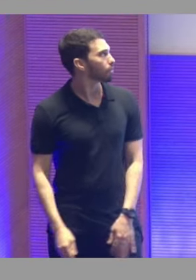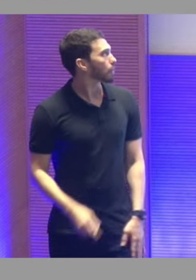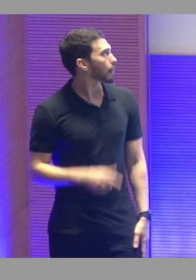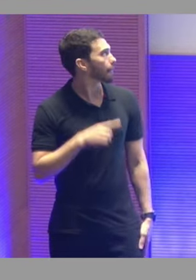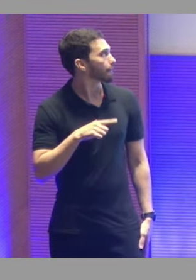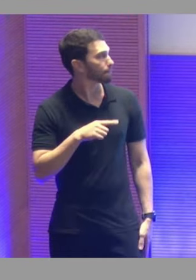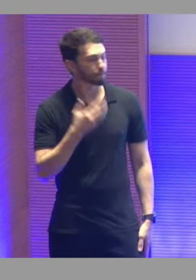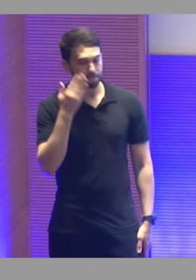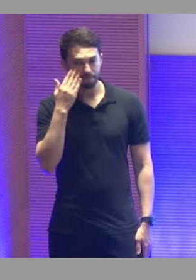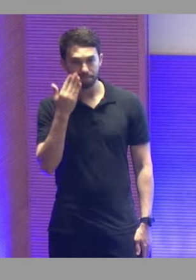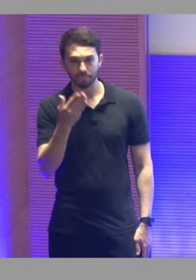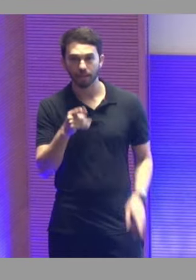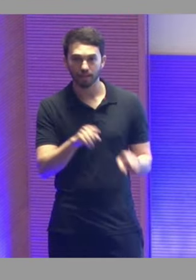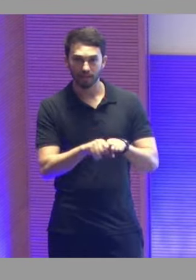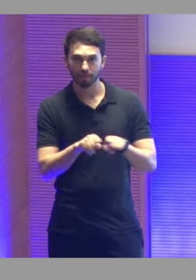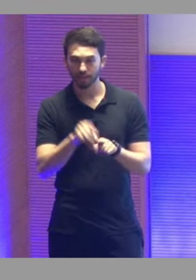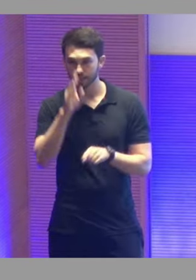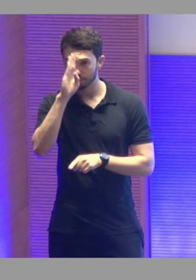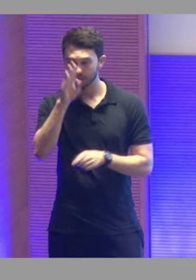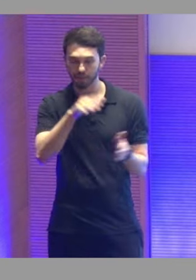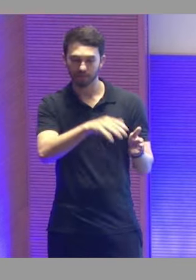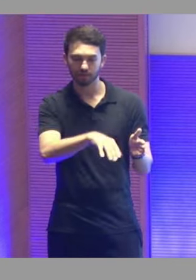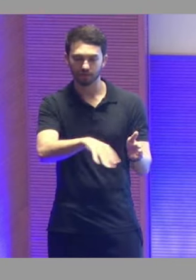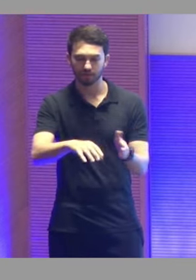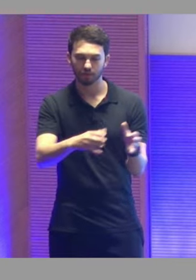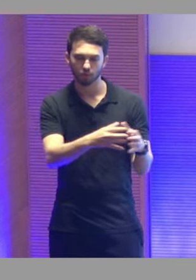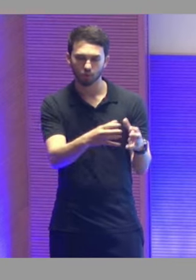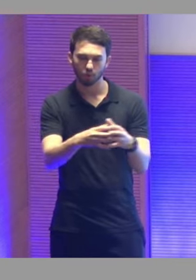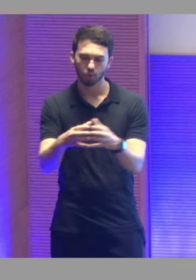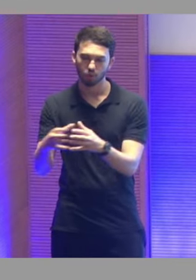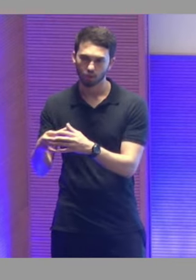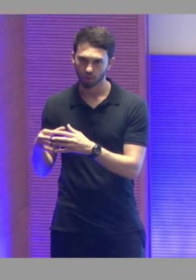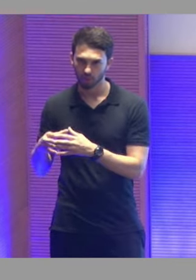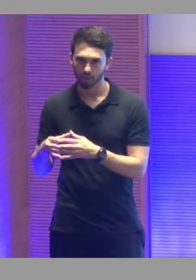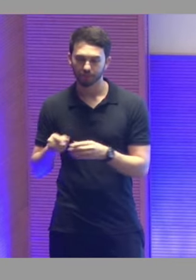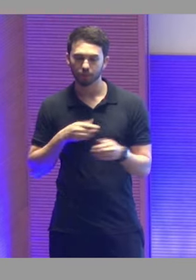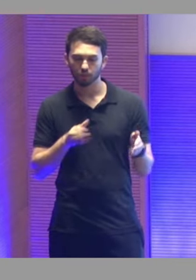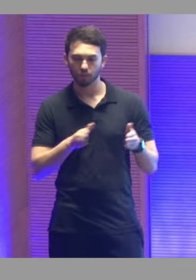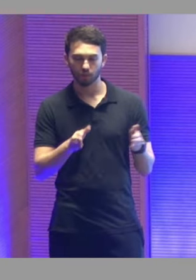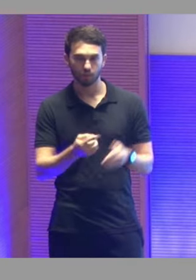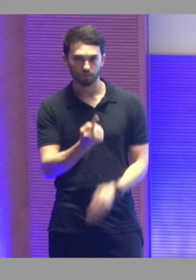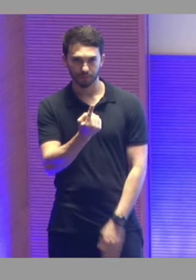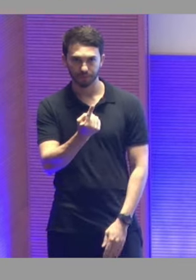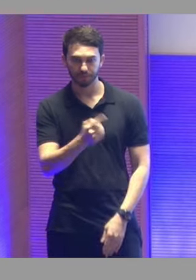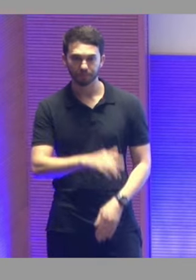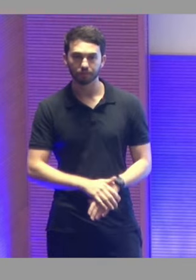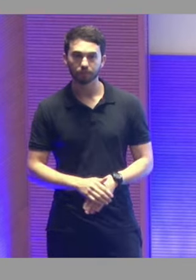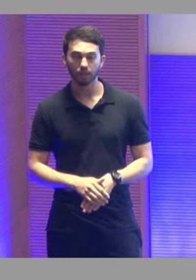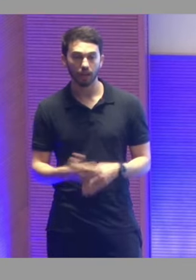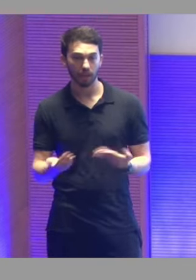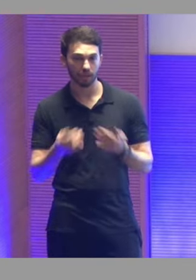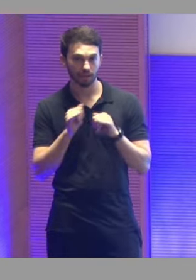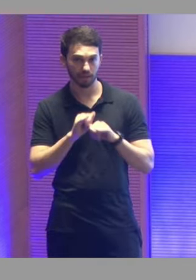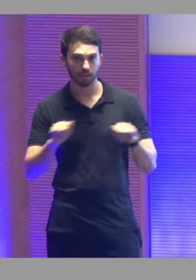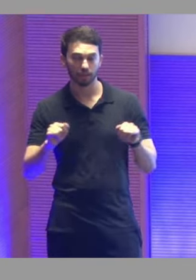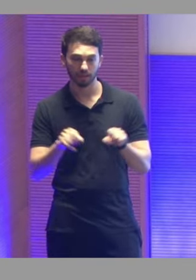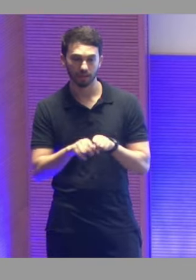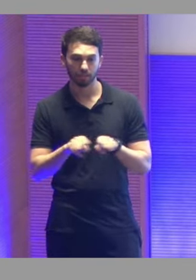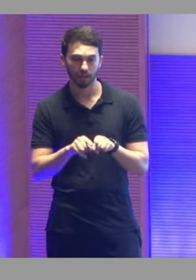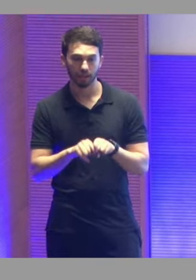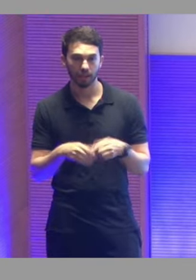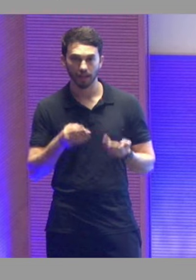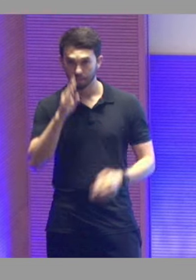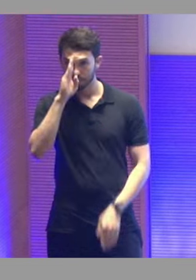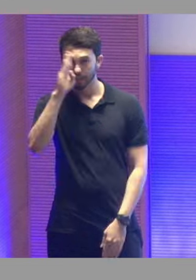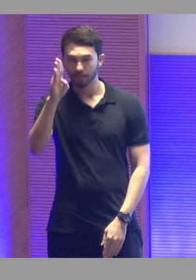a gente traz as principais categorias de emissão que compõe o escopo um que foram reportadas cabe o destaque então para a maior categoria